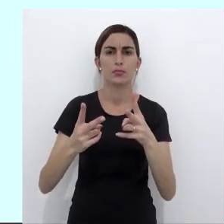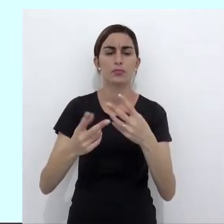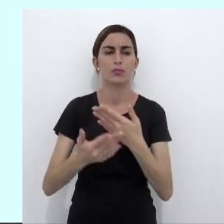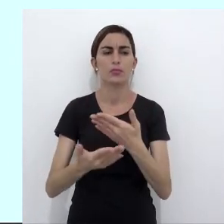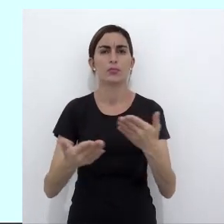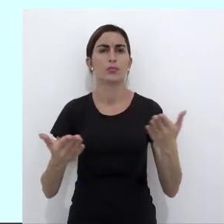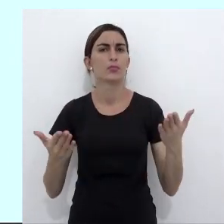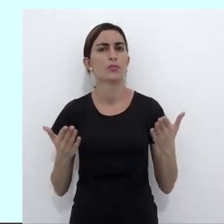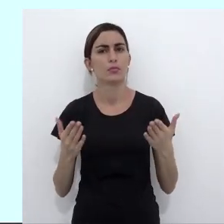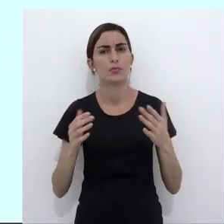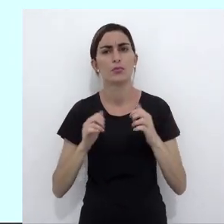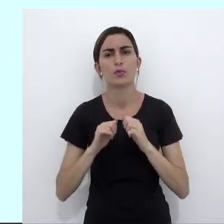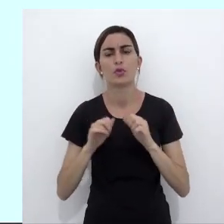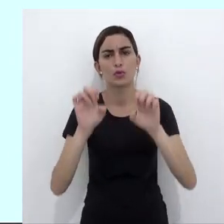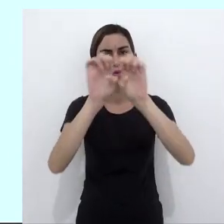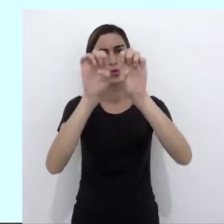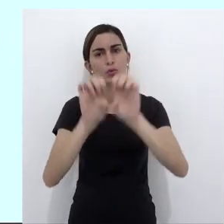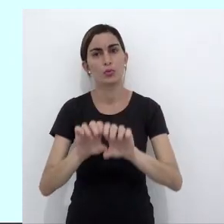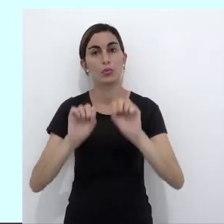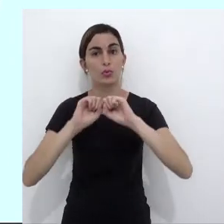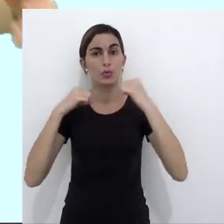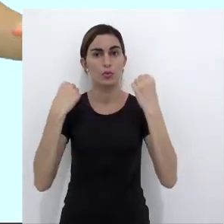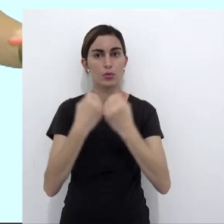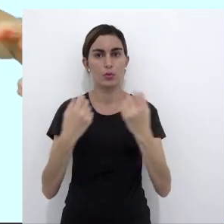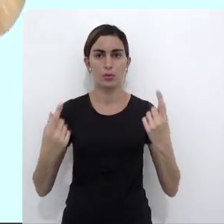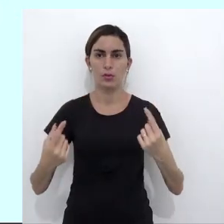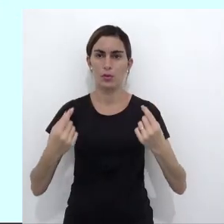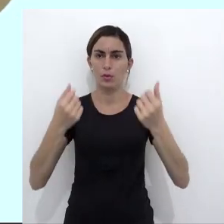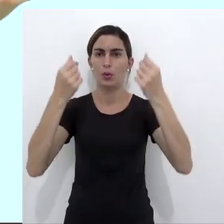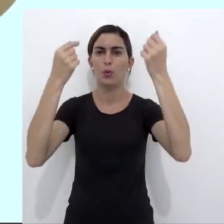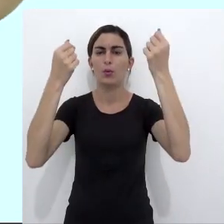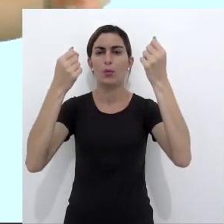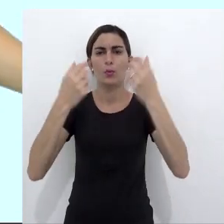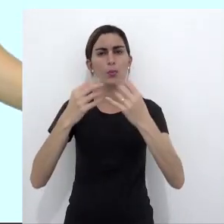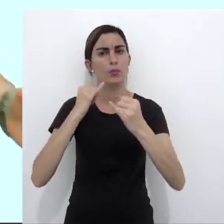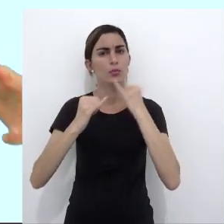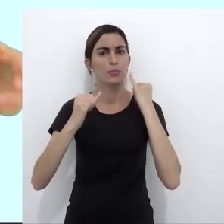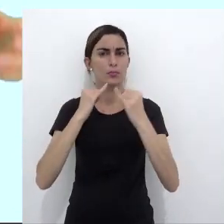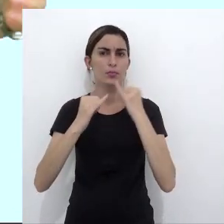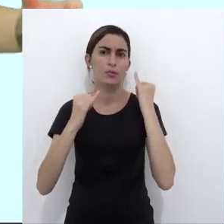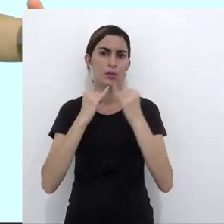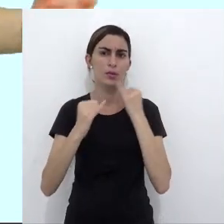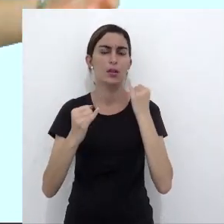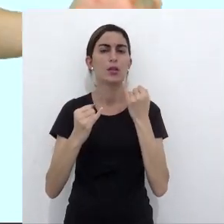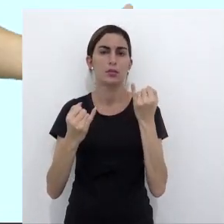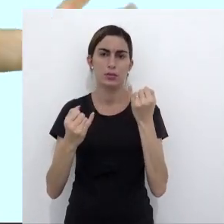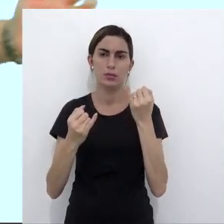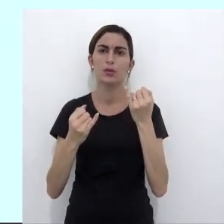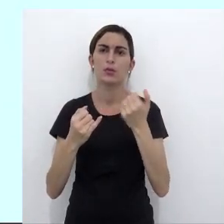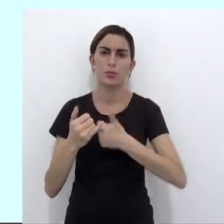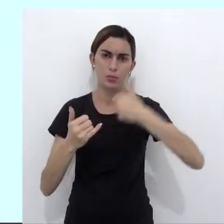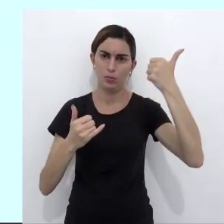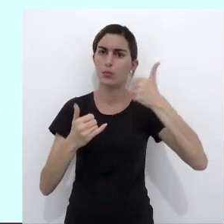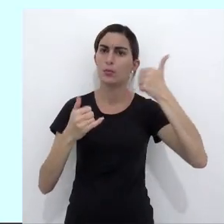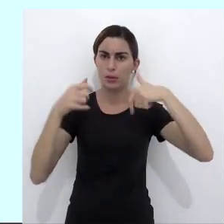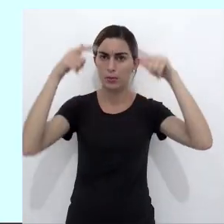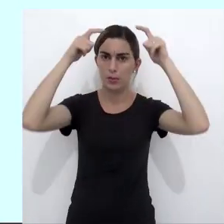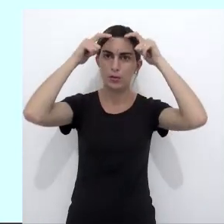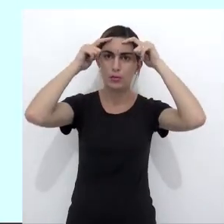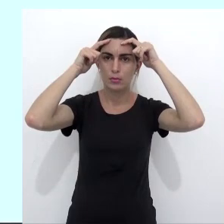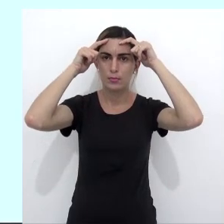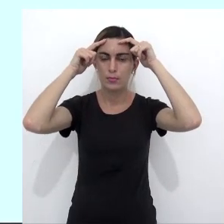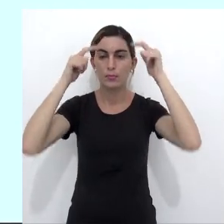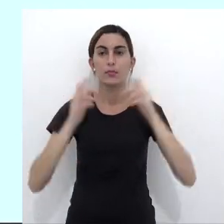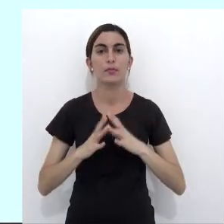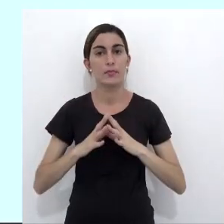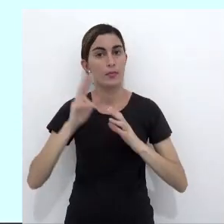a uma estrutura social e econômica muito parecida ainda com o primeiro